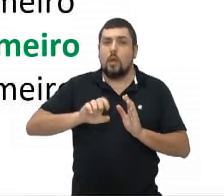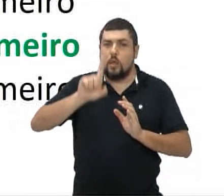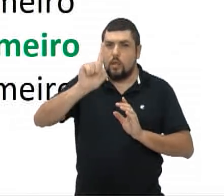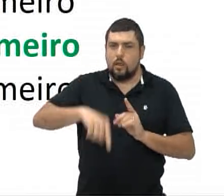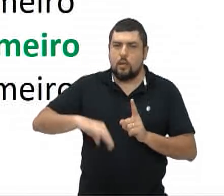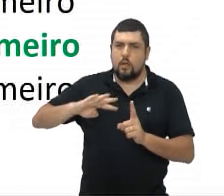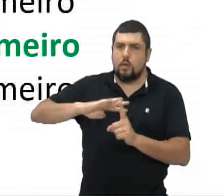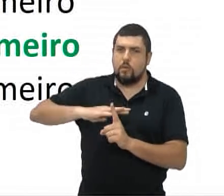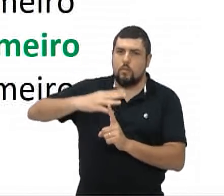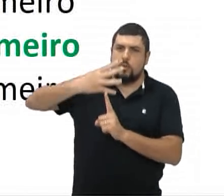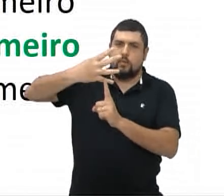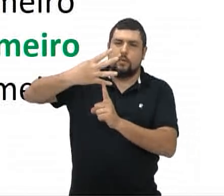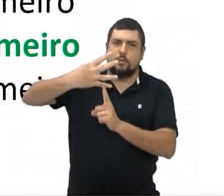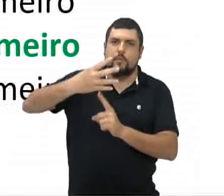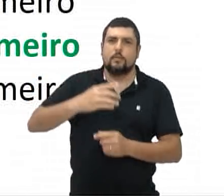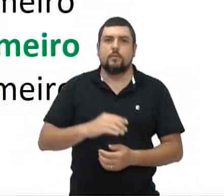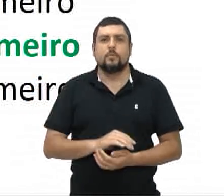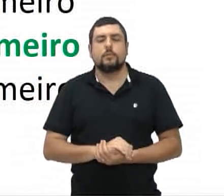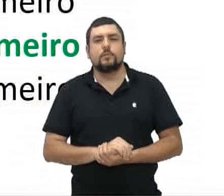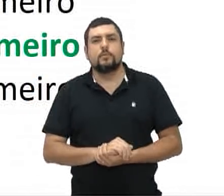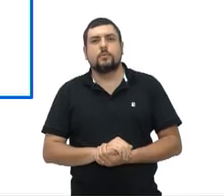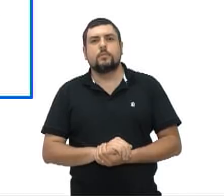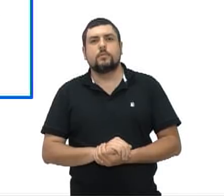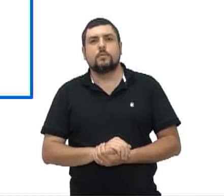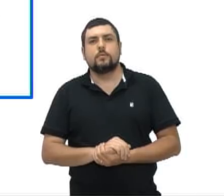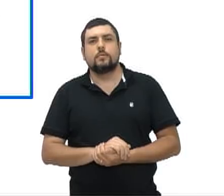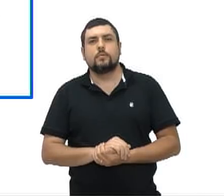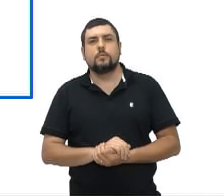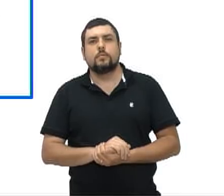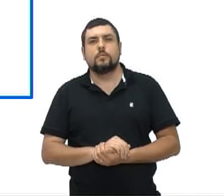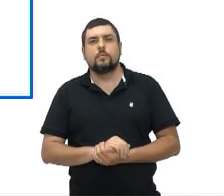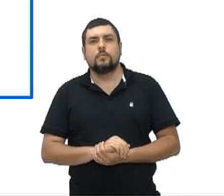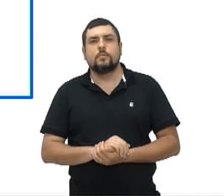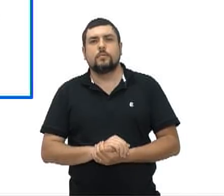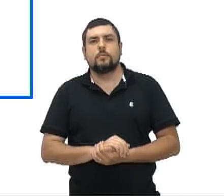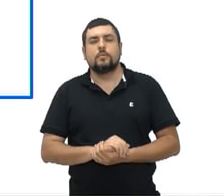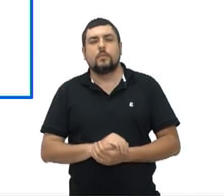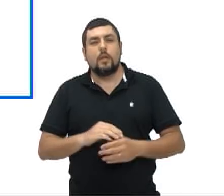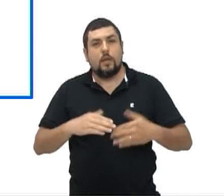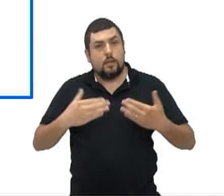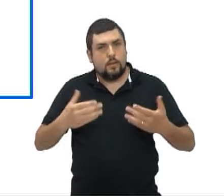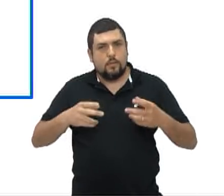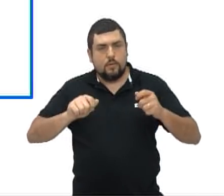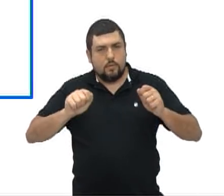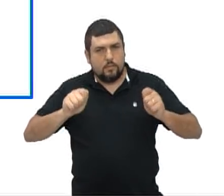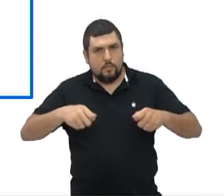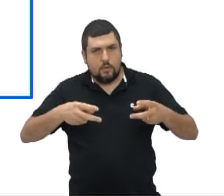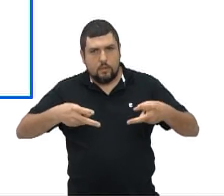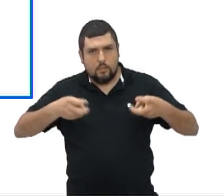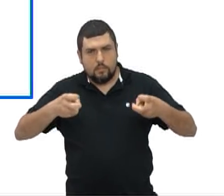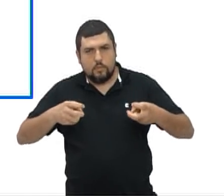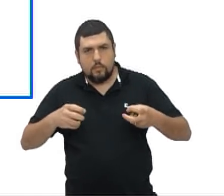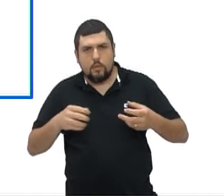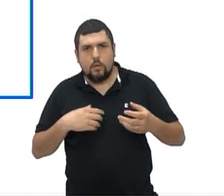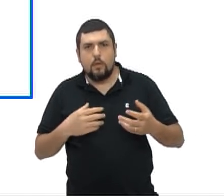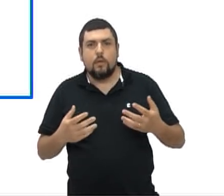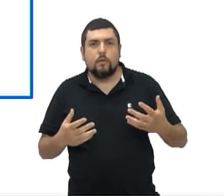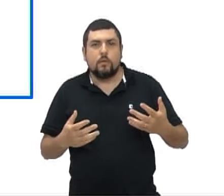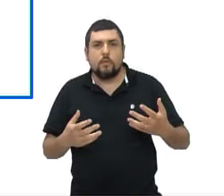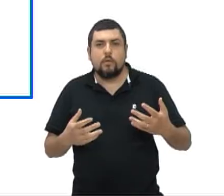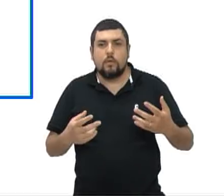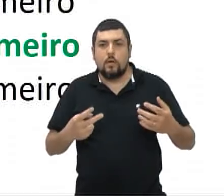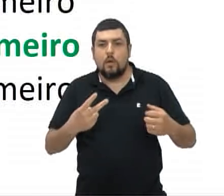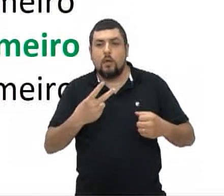primeiro. Se você pode reparar, ó, 6, quantas vezes 24